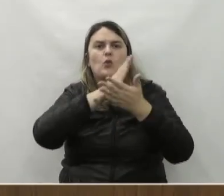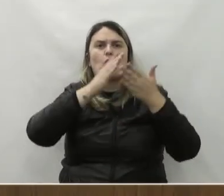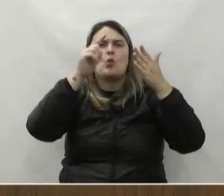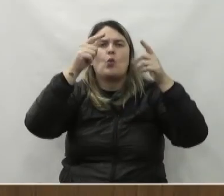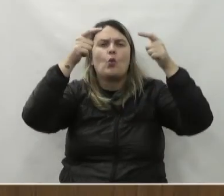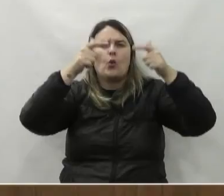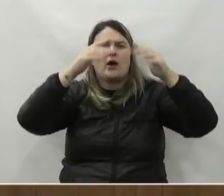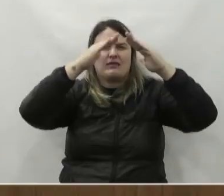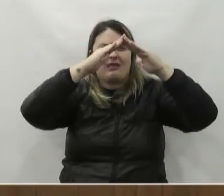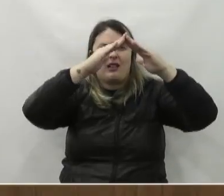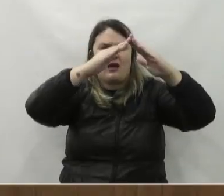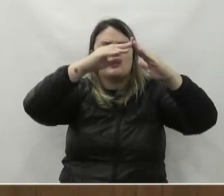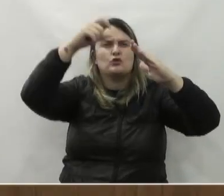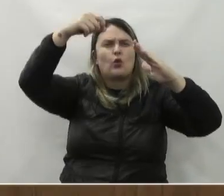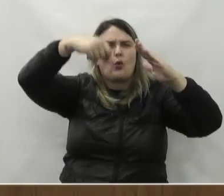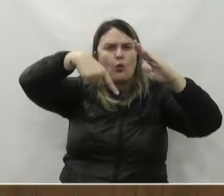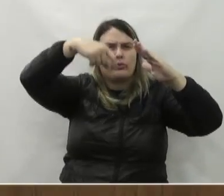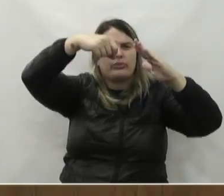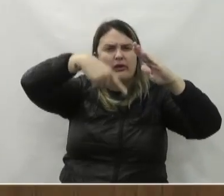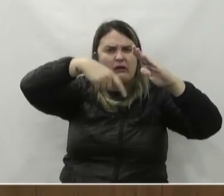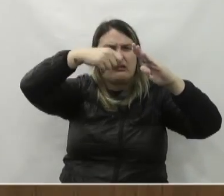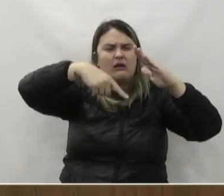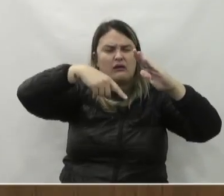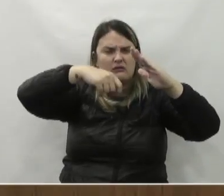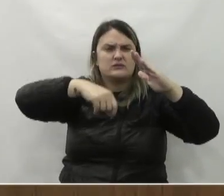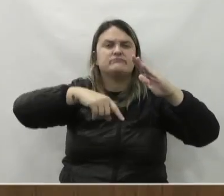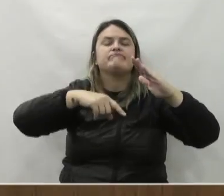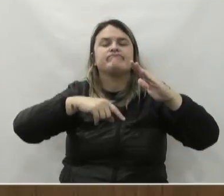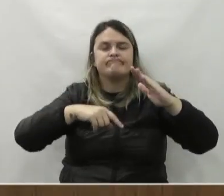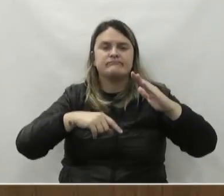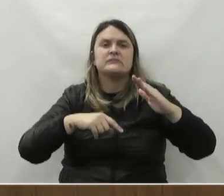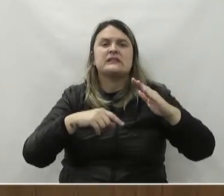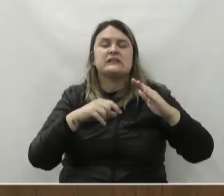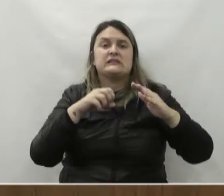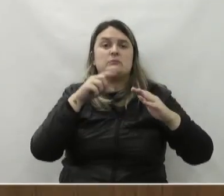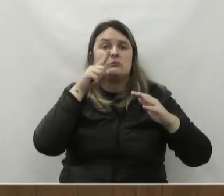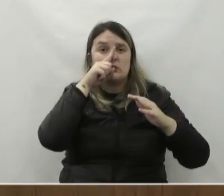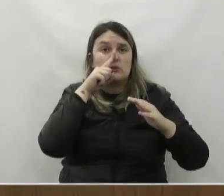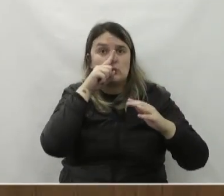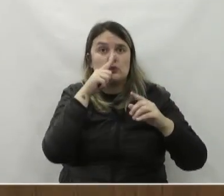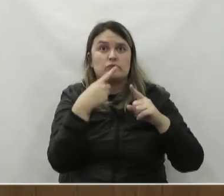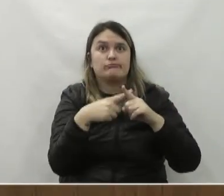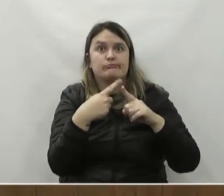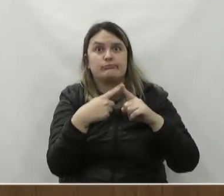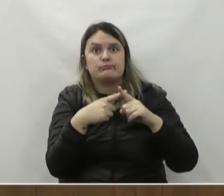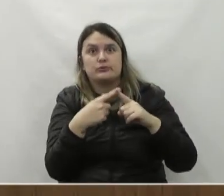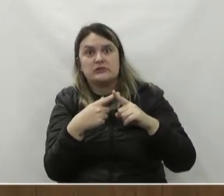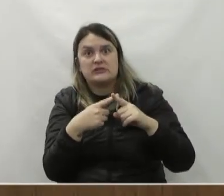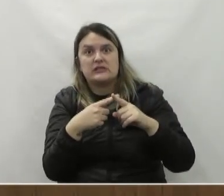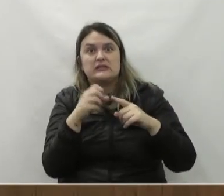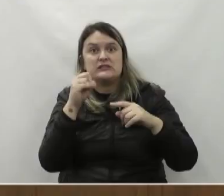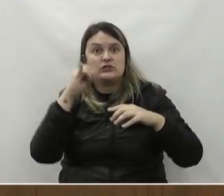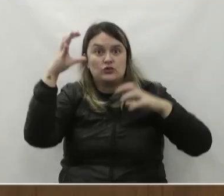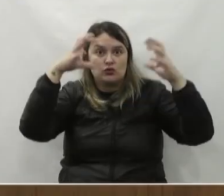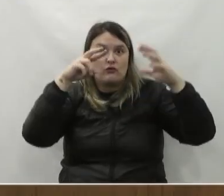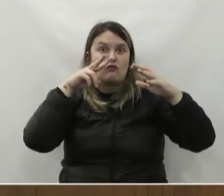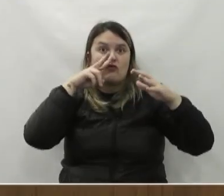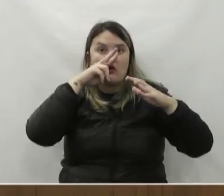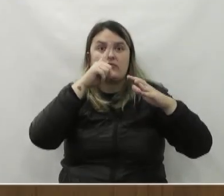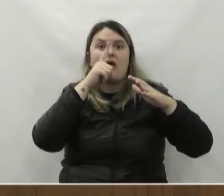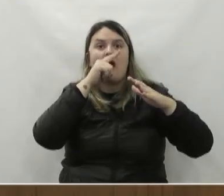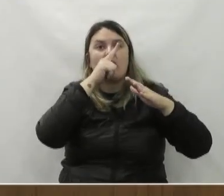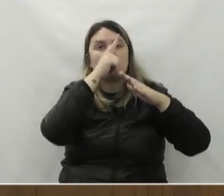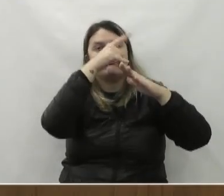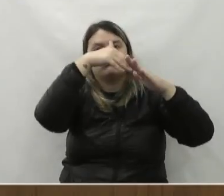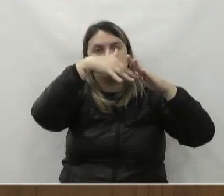telhados danificados e goteiras que comprometem o uso das salas, com registro de água entrando no interior do